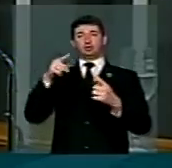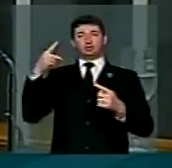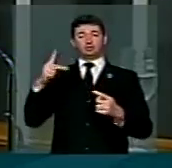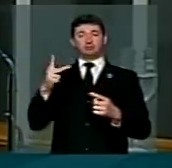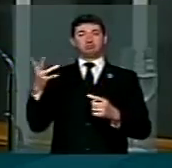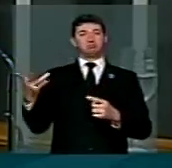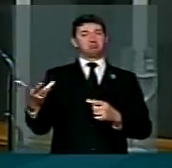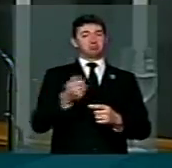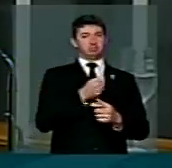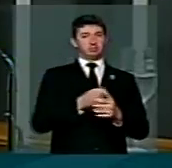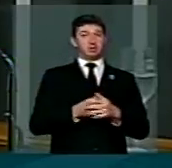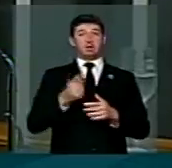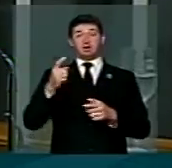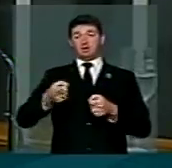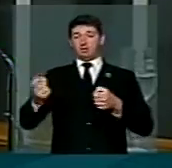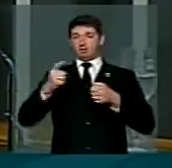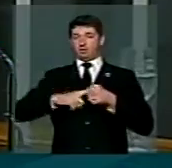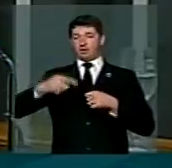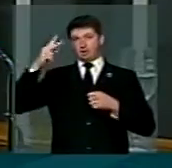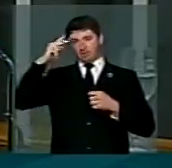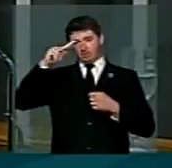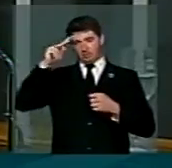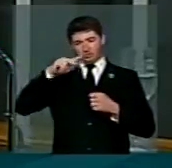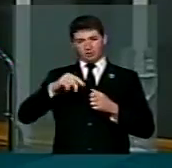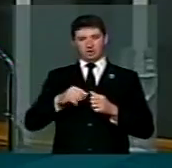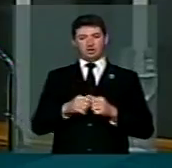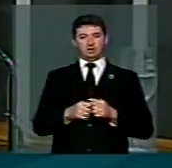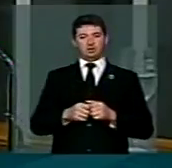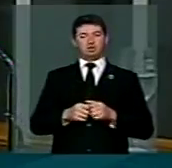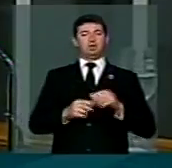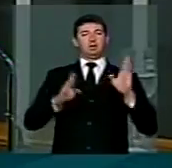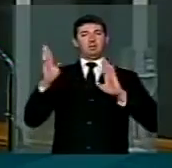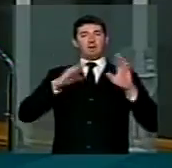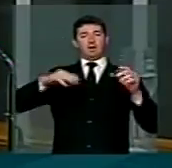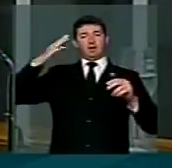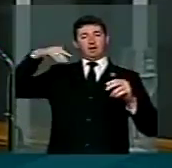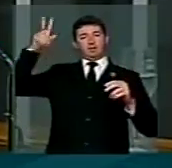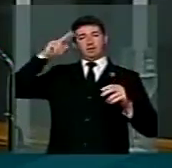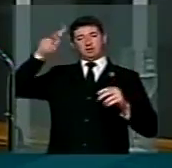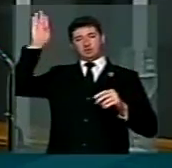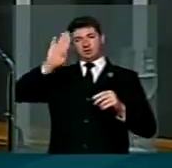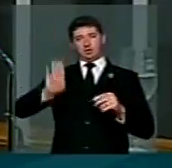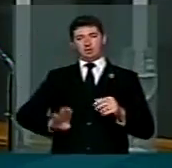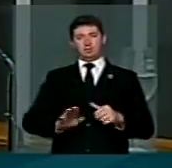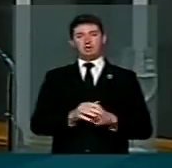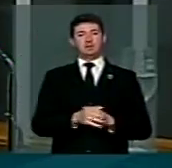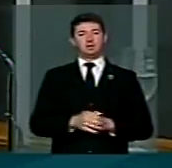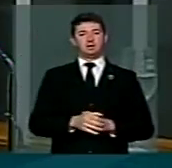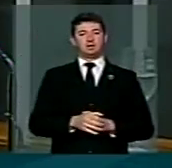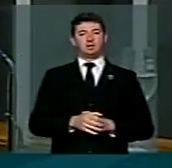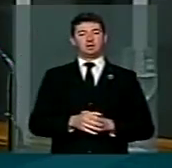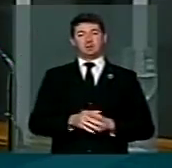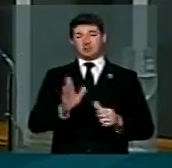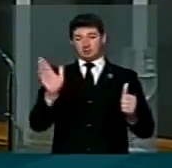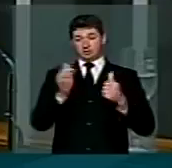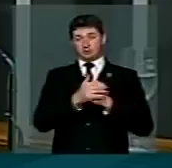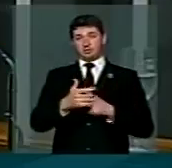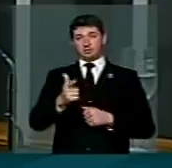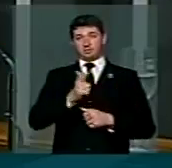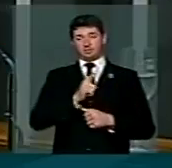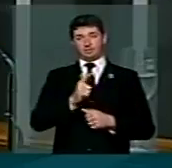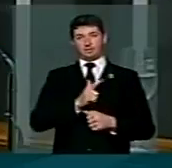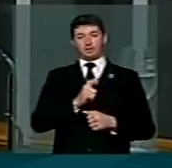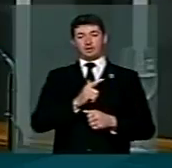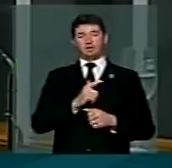missão de resgatar a memória sobre um período da história brasileira que esconde, sob